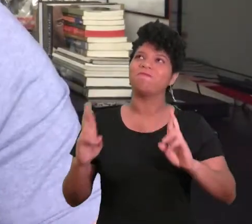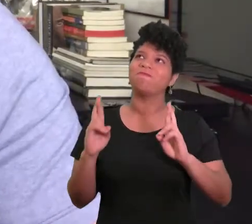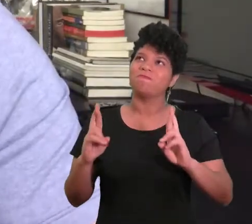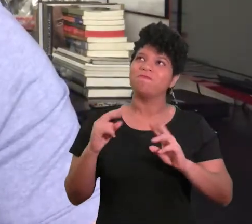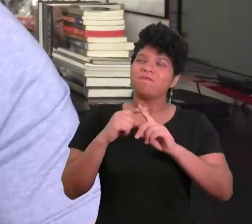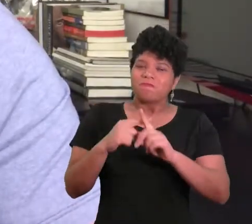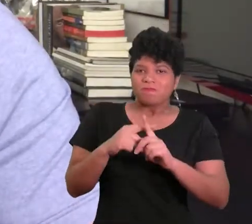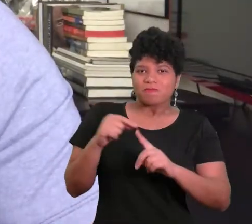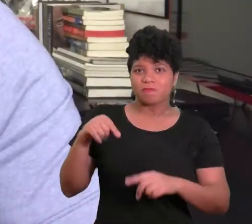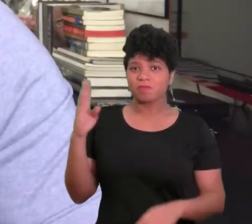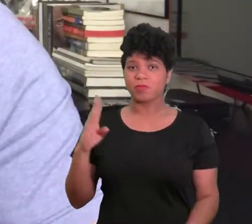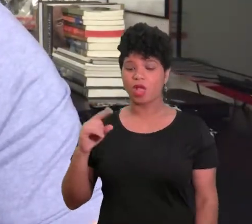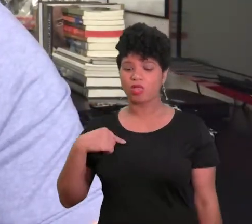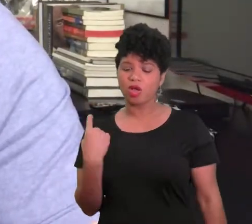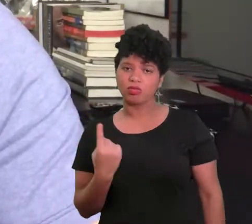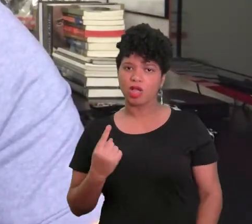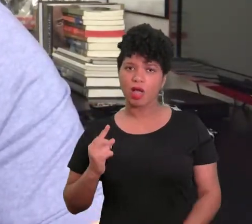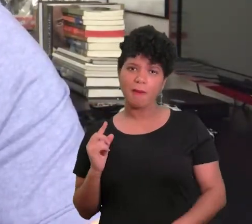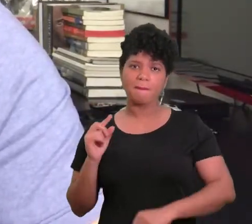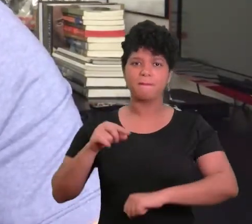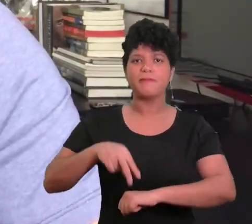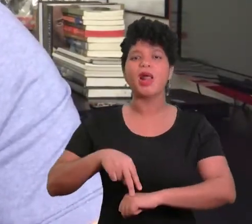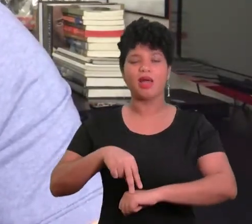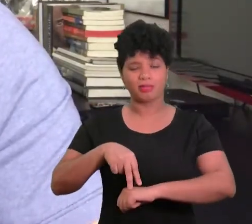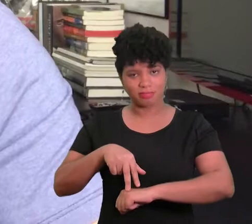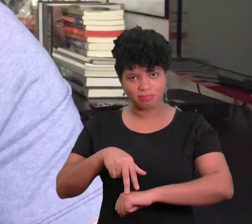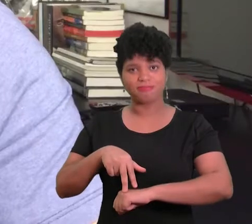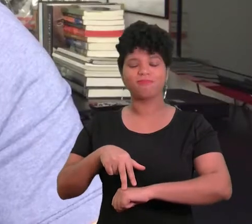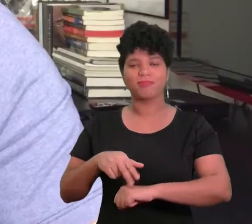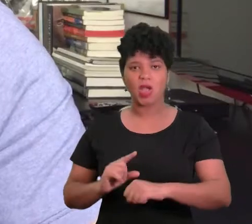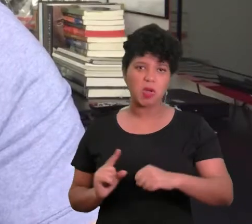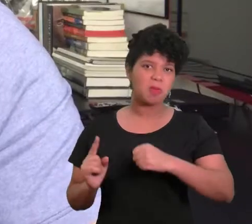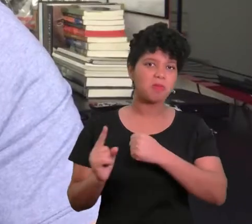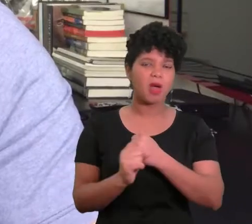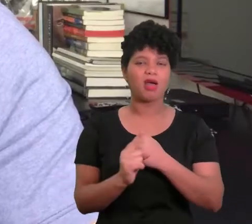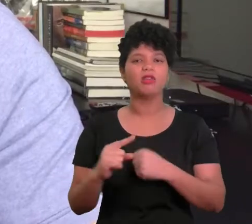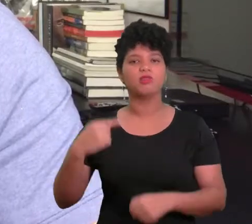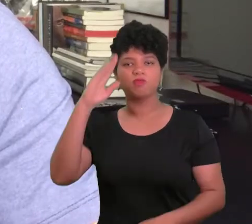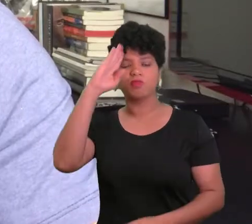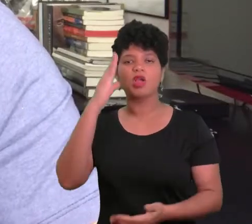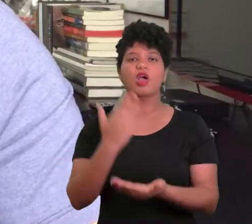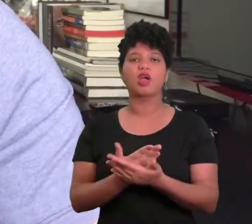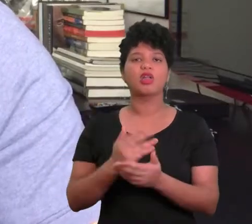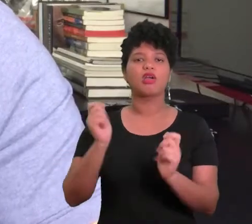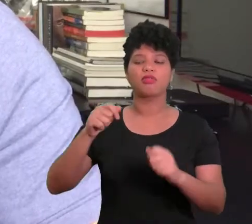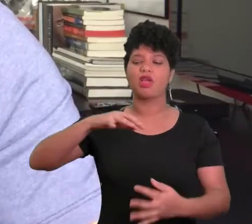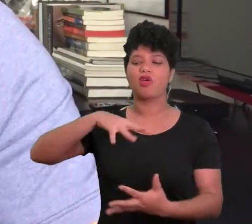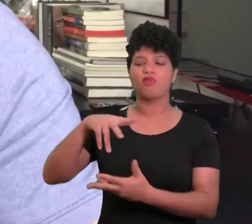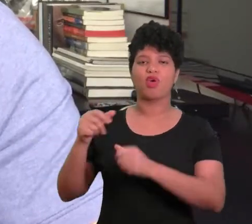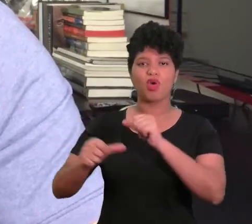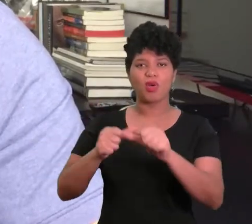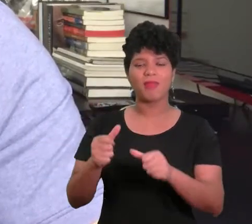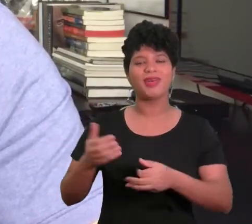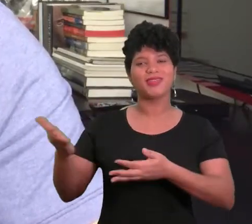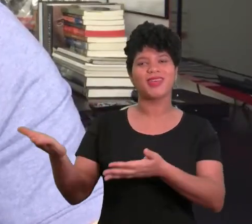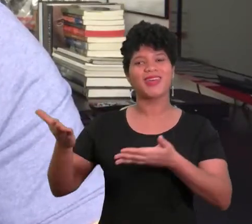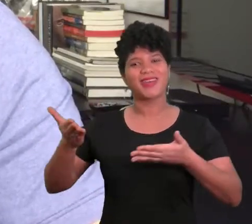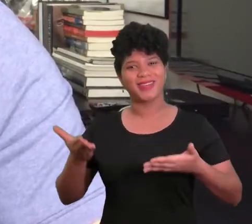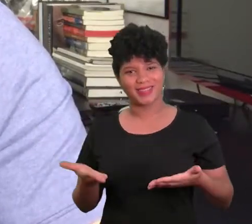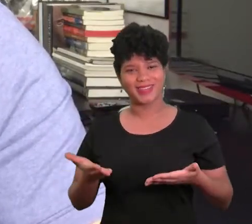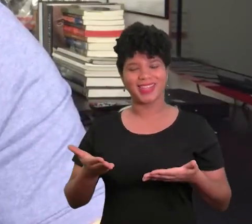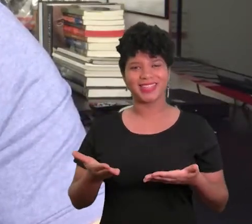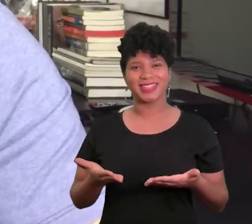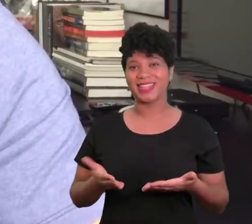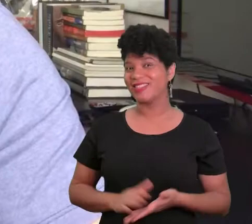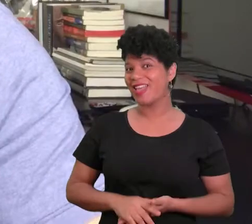Nós somos protagonistas dessa história e nós acreditamos de que um outro mundo é possível. Bem-vindo e